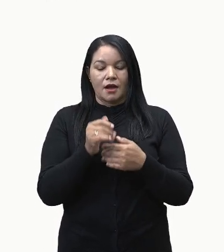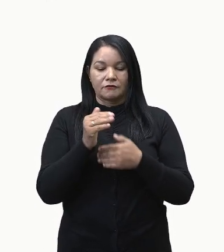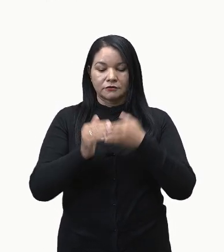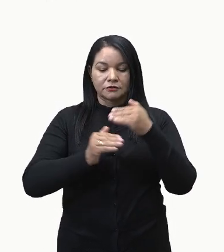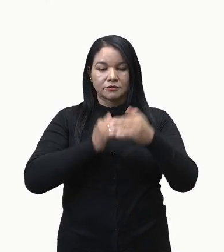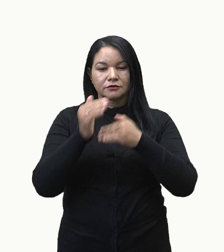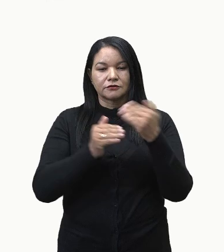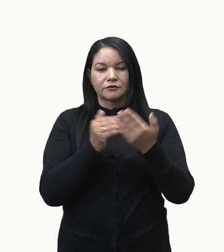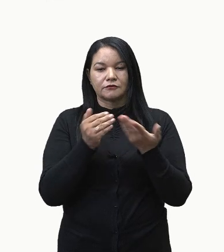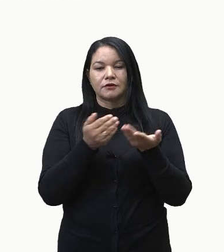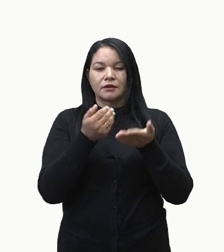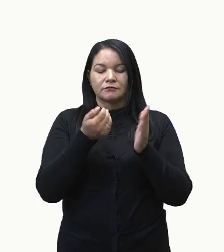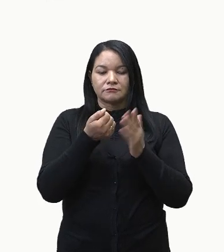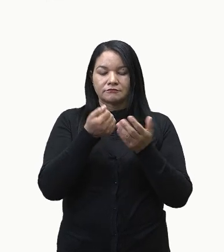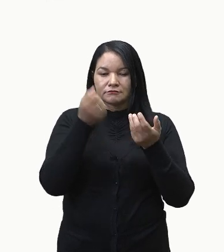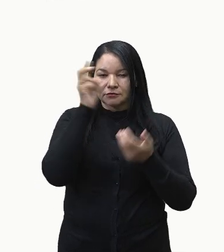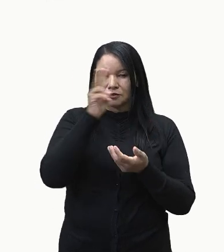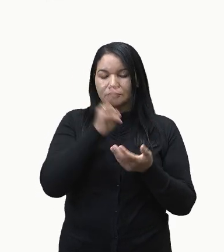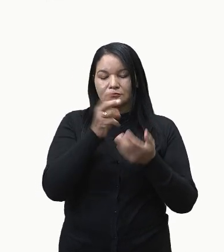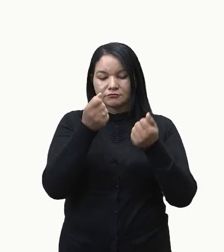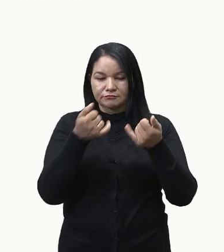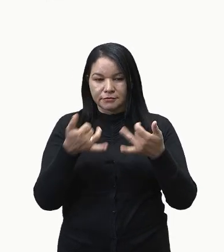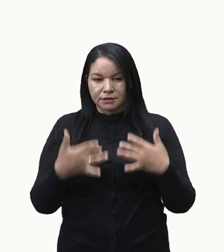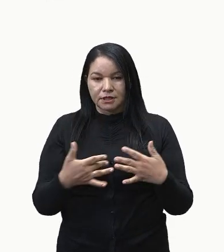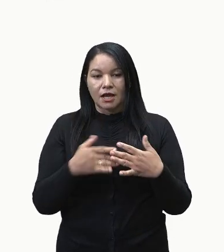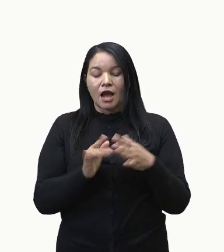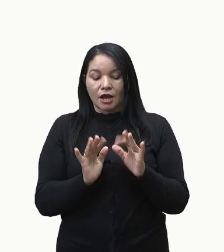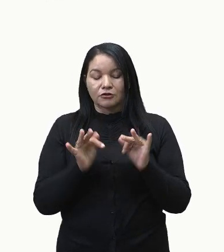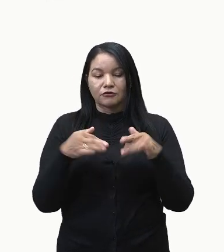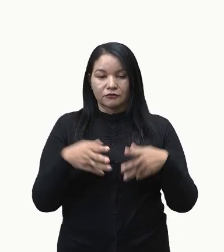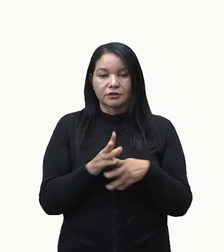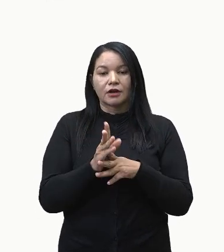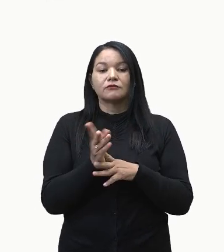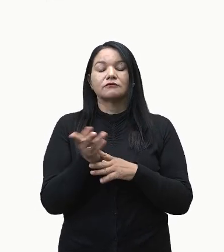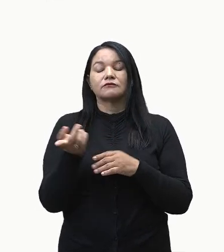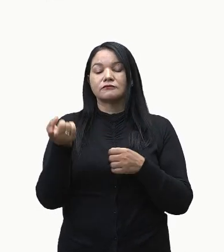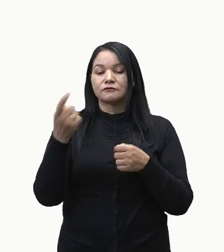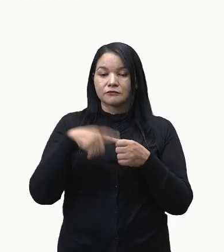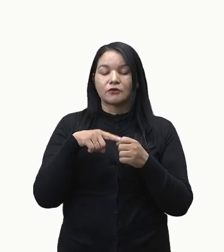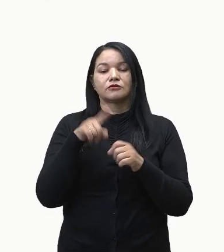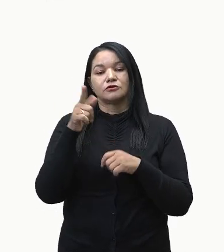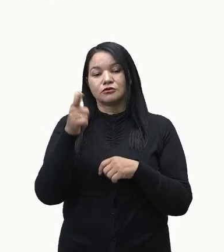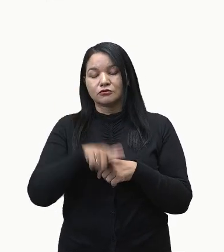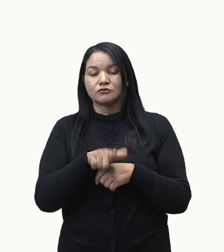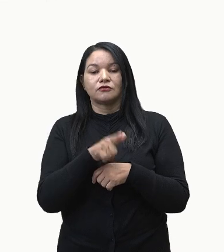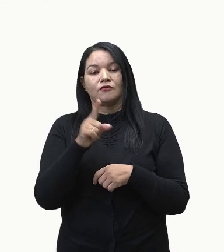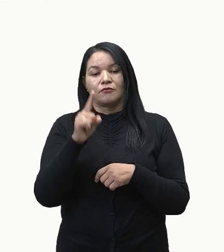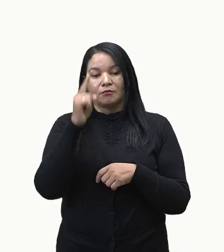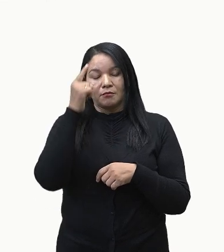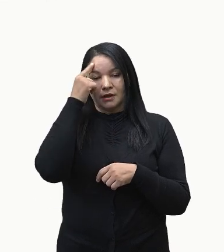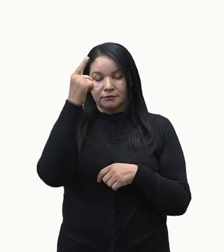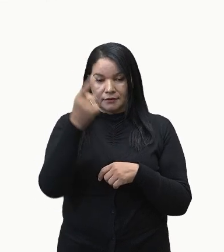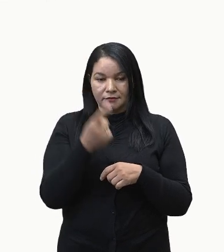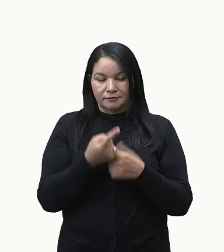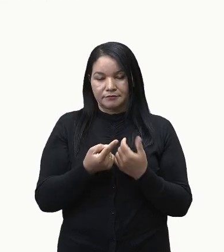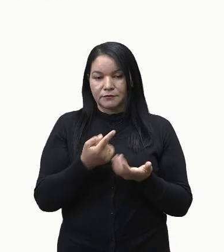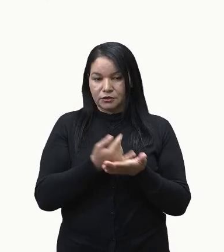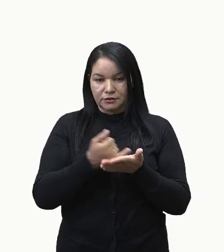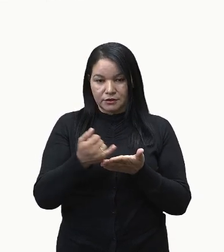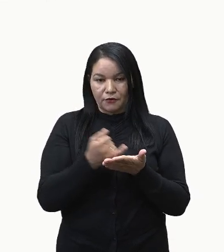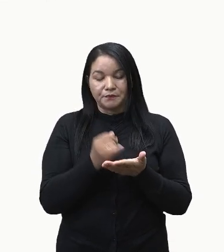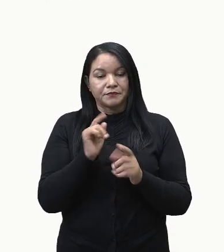uma outra vertente e no finalzinho ele volta para essa mesma ideia. Por isso que é circular. A nossa